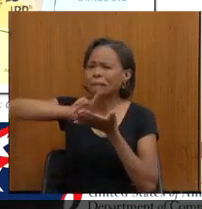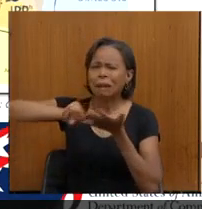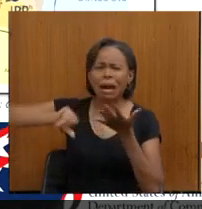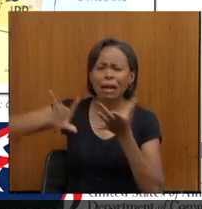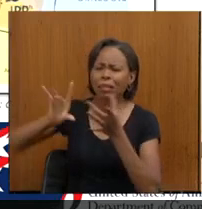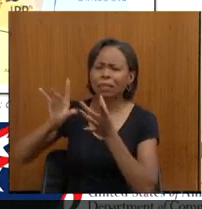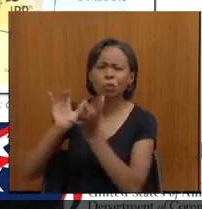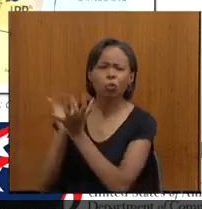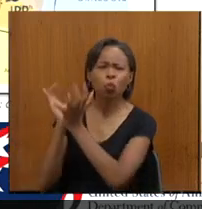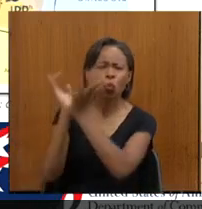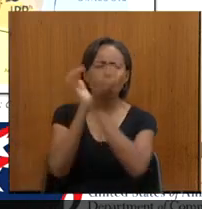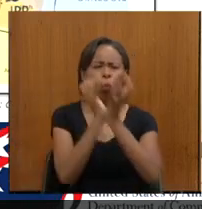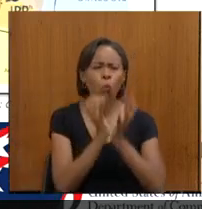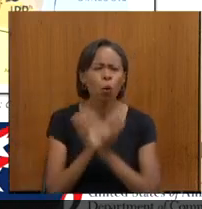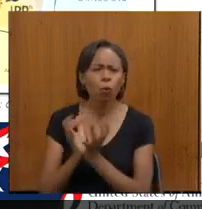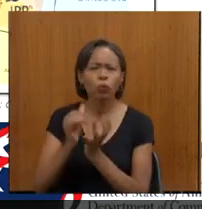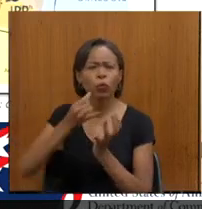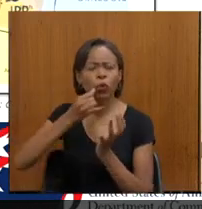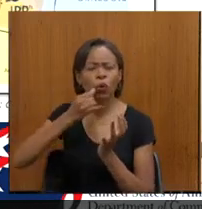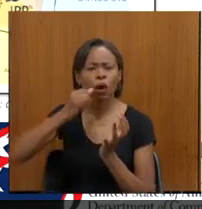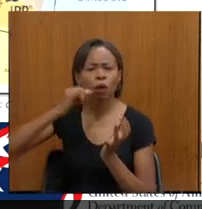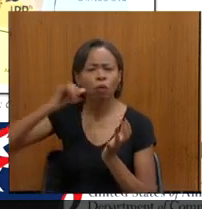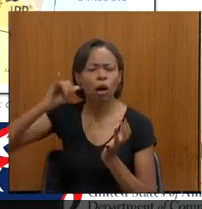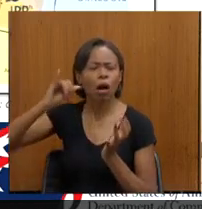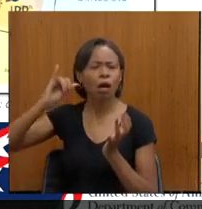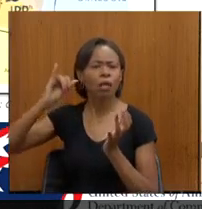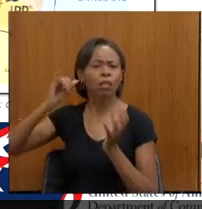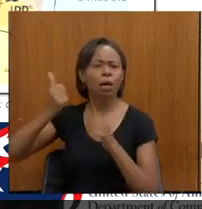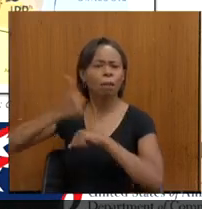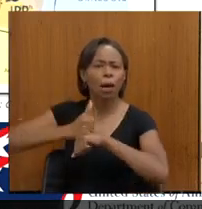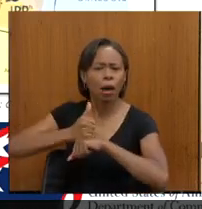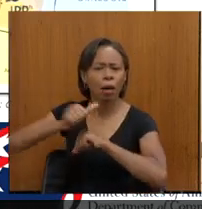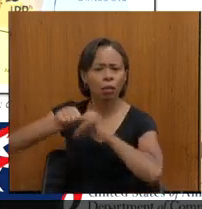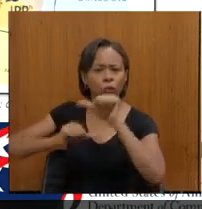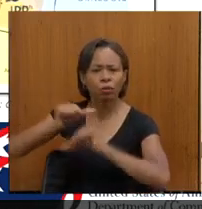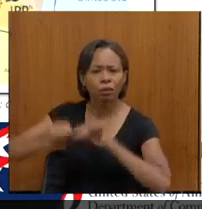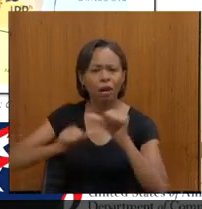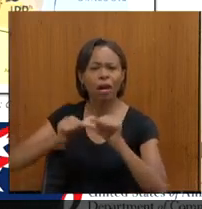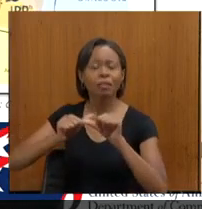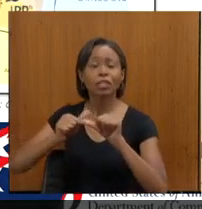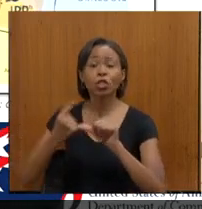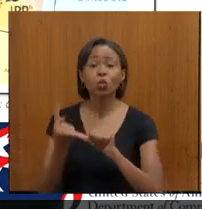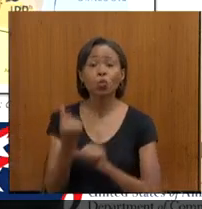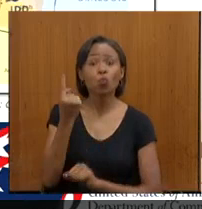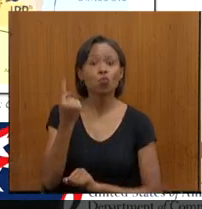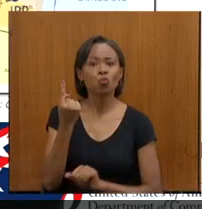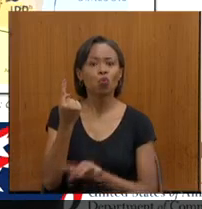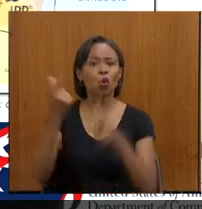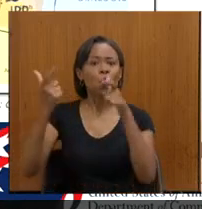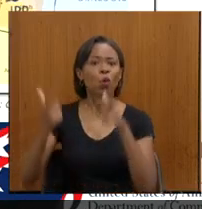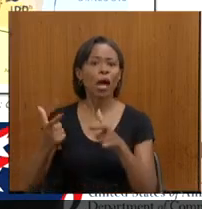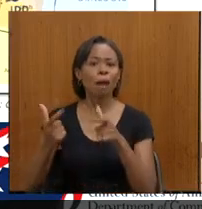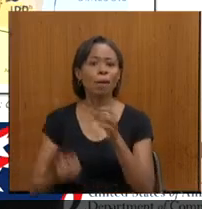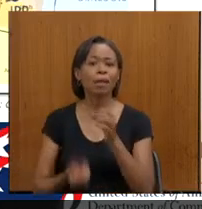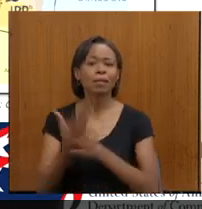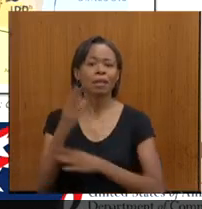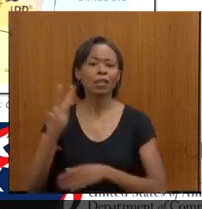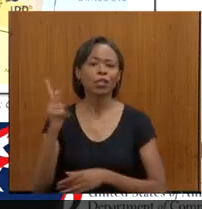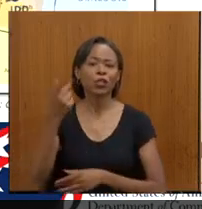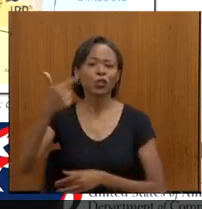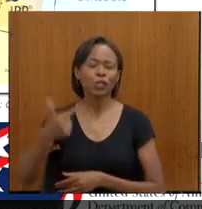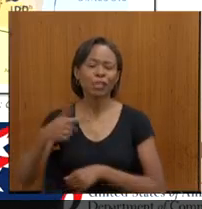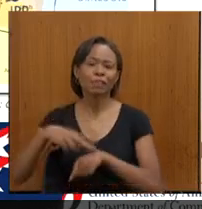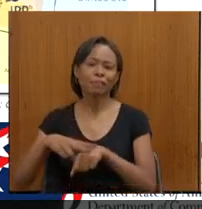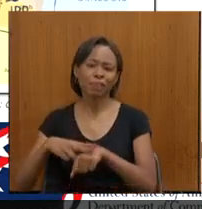através da mesma rede conseguirem produzir o fogo minuto pago para você poder estar está produzindo o hidrogênio vez então é uma iniciativa